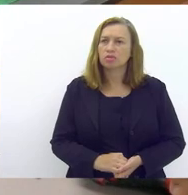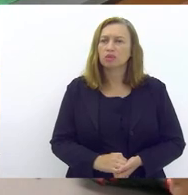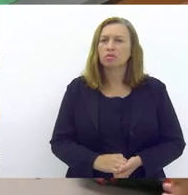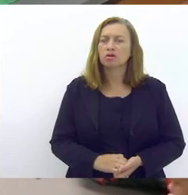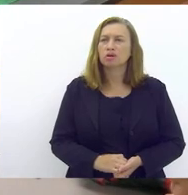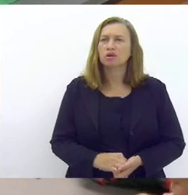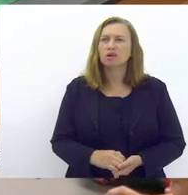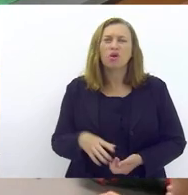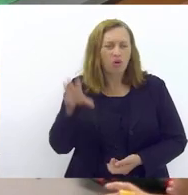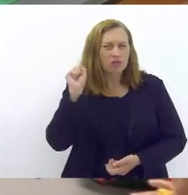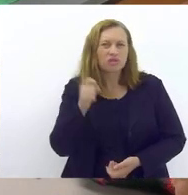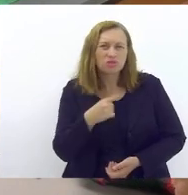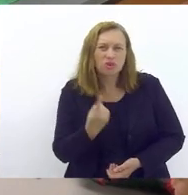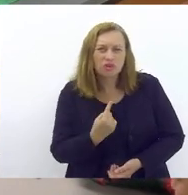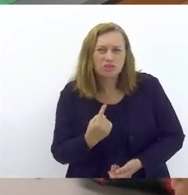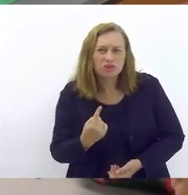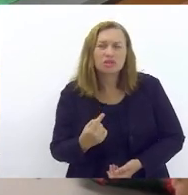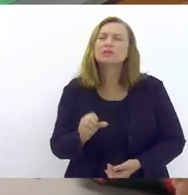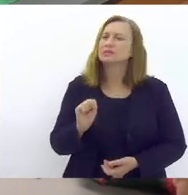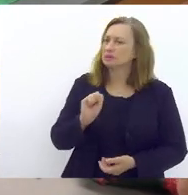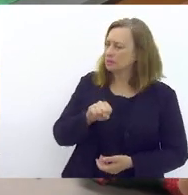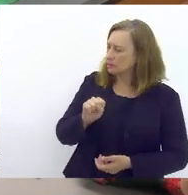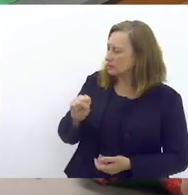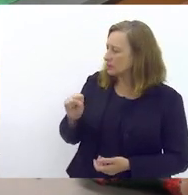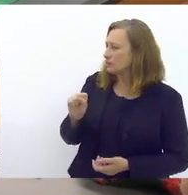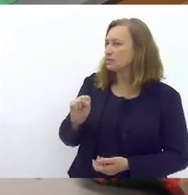Vocês estão me ouvindo? Estamos te ouvindo. Alô?